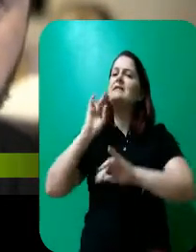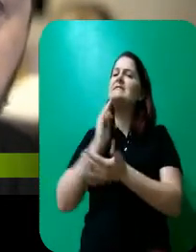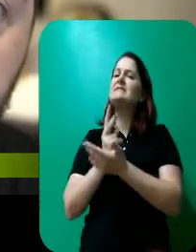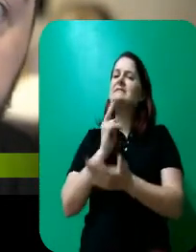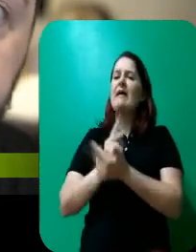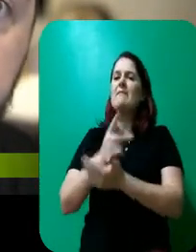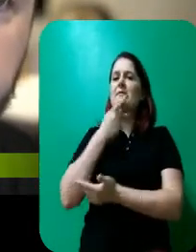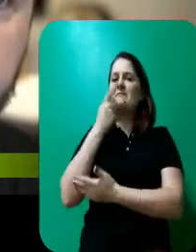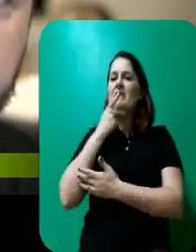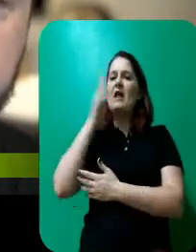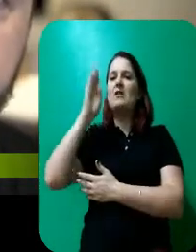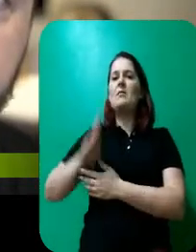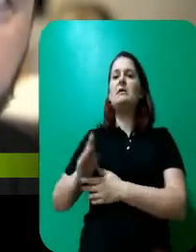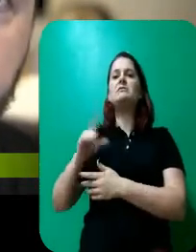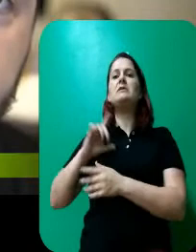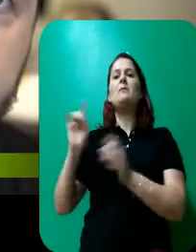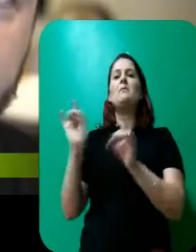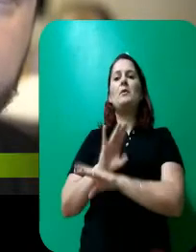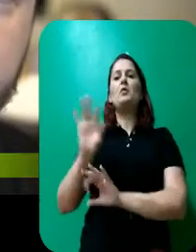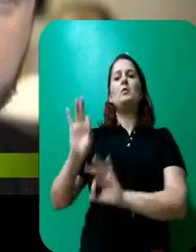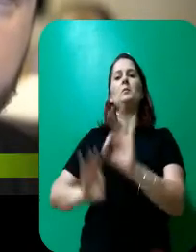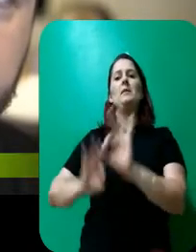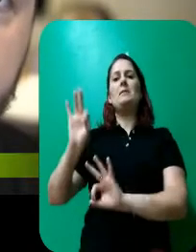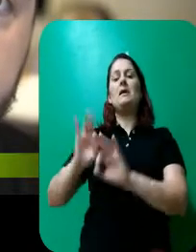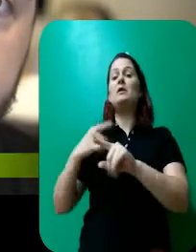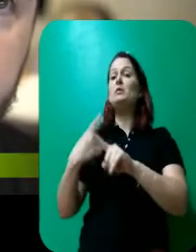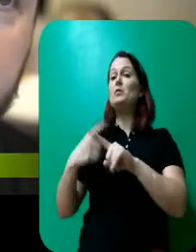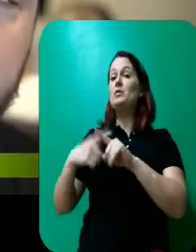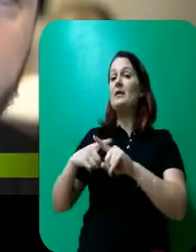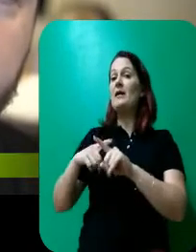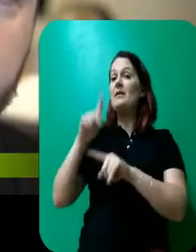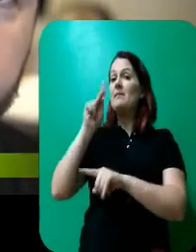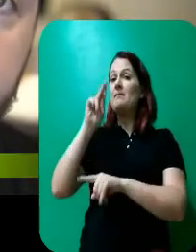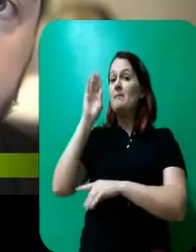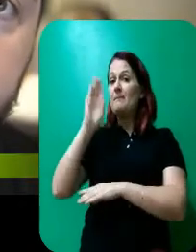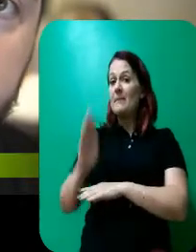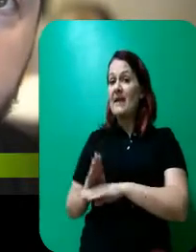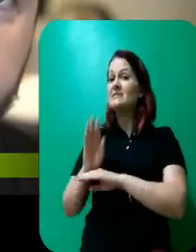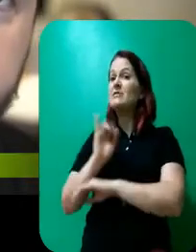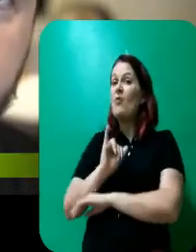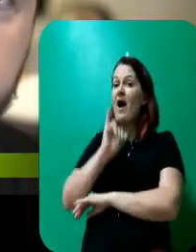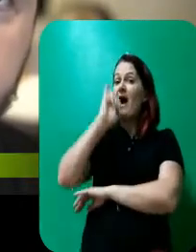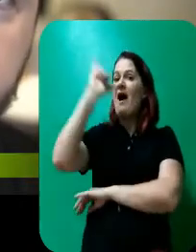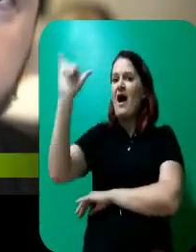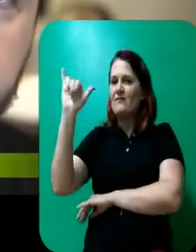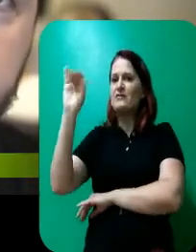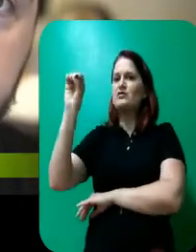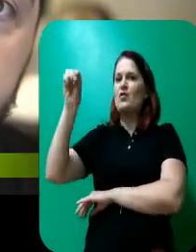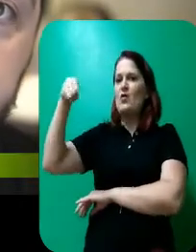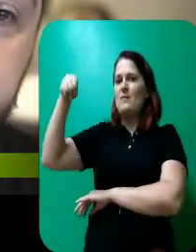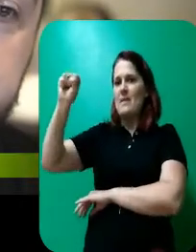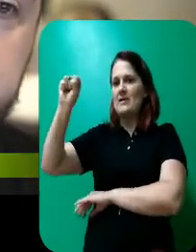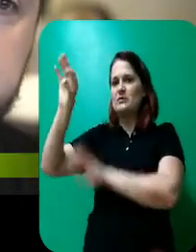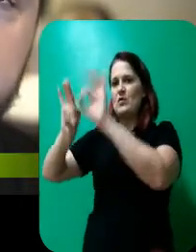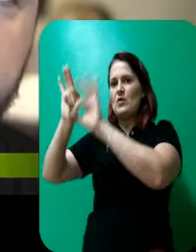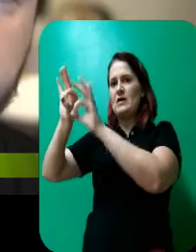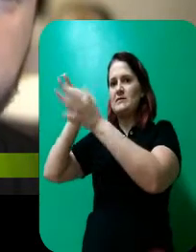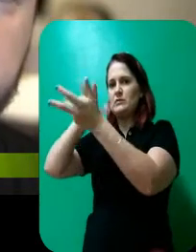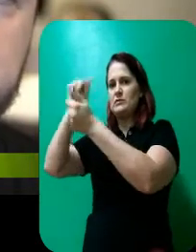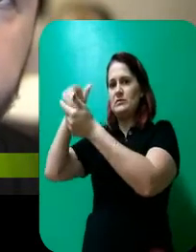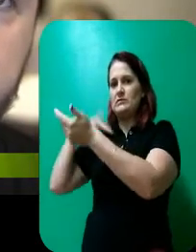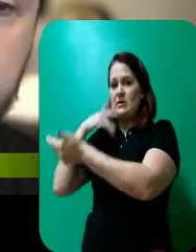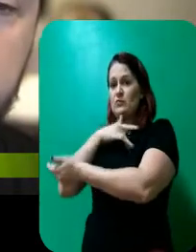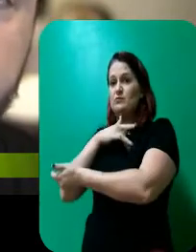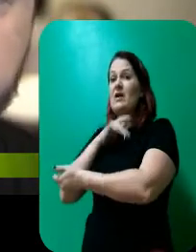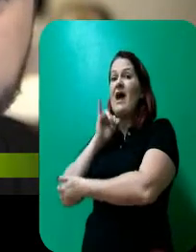Brasil está preparado, porque o Brasil foi o país que avisou a OMS lá no começo do ano de que a China tinha uma pandemia e que o